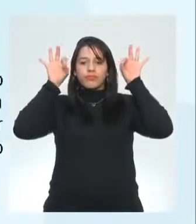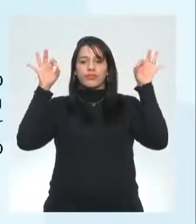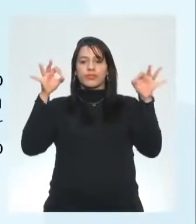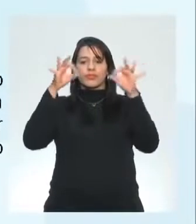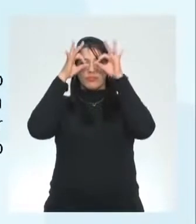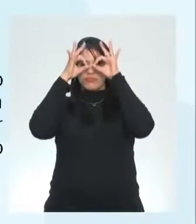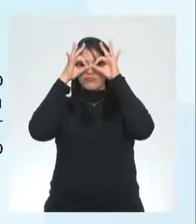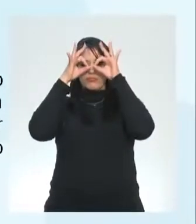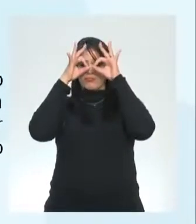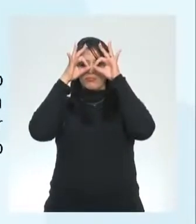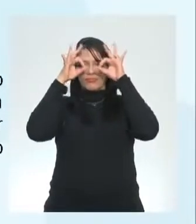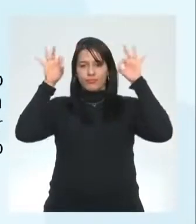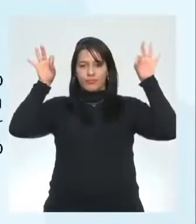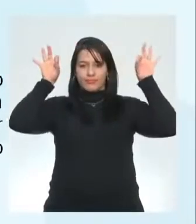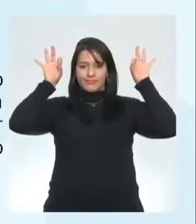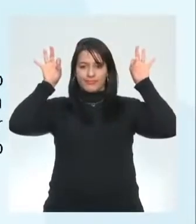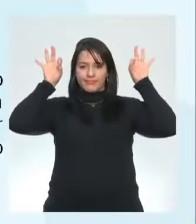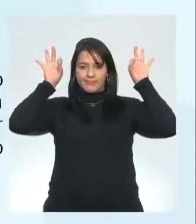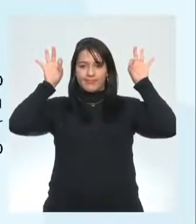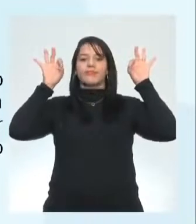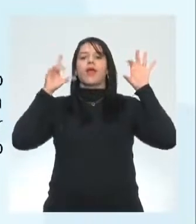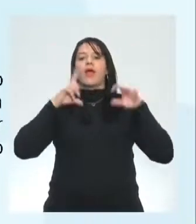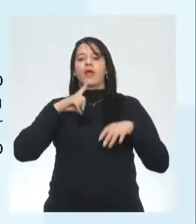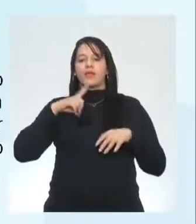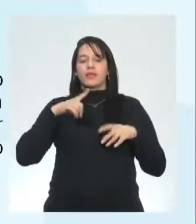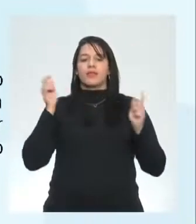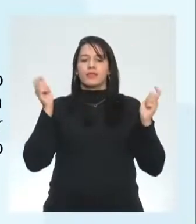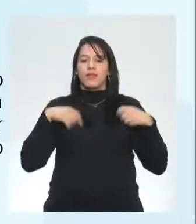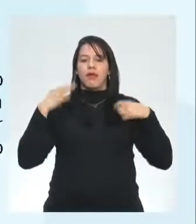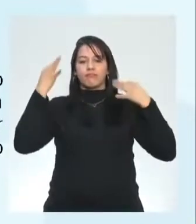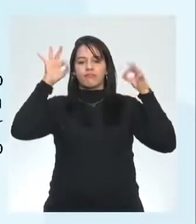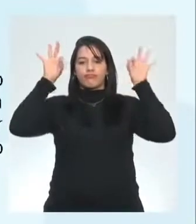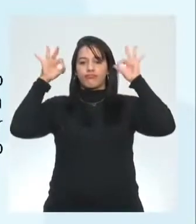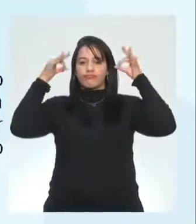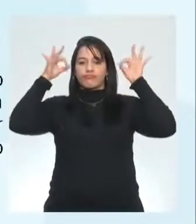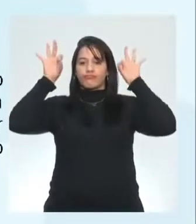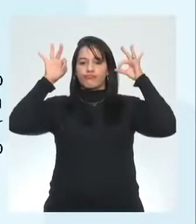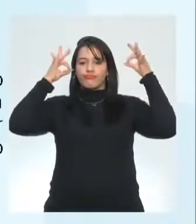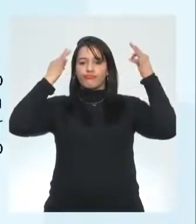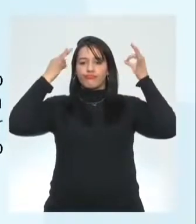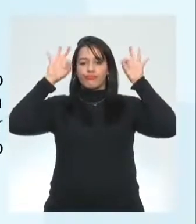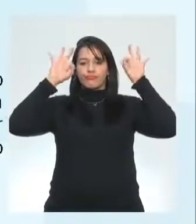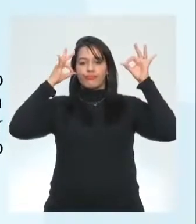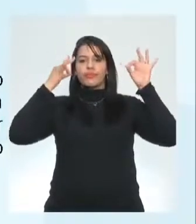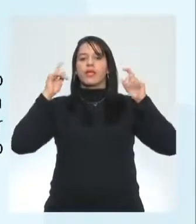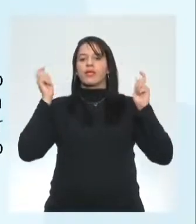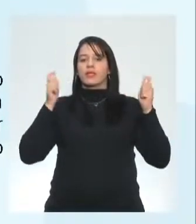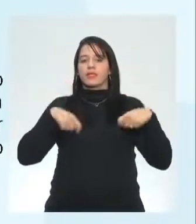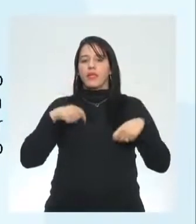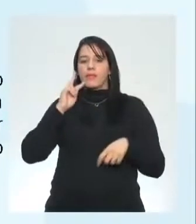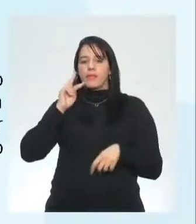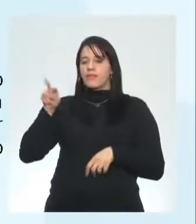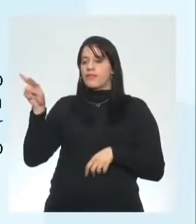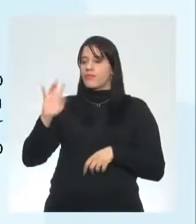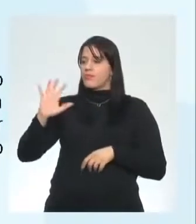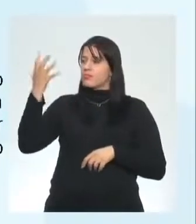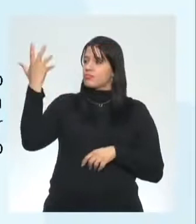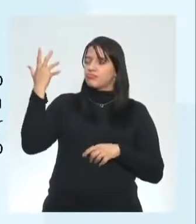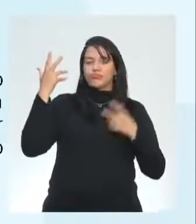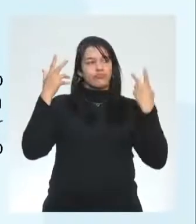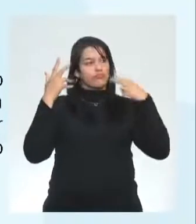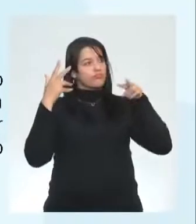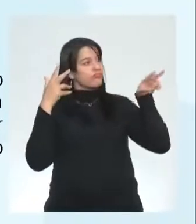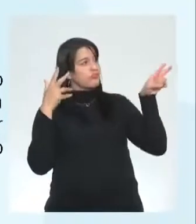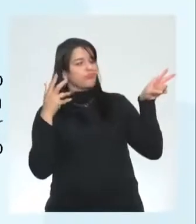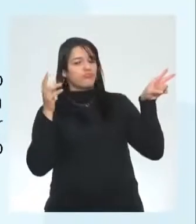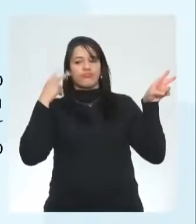pela fronte do animal, e, nesse caso, esses olhos, nessa posição, eles vão proporcionar um maior ângulo